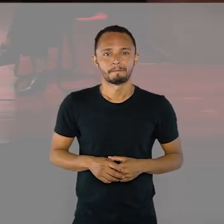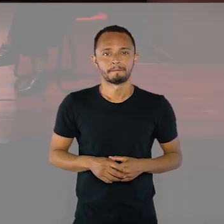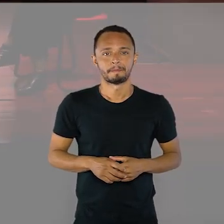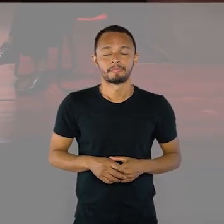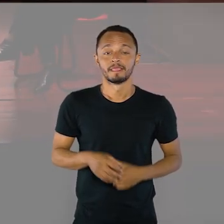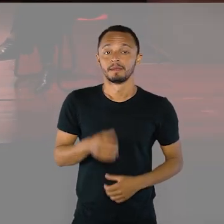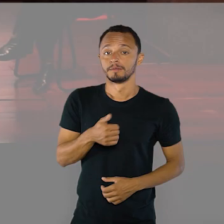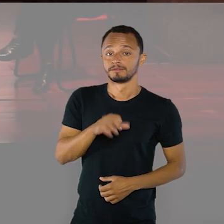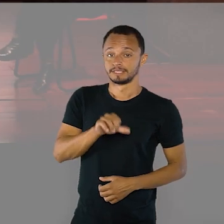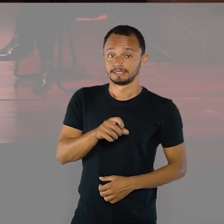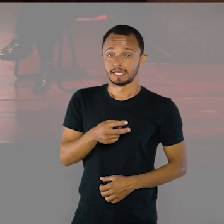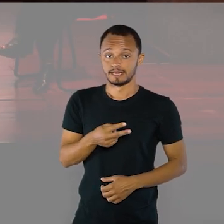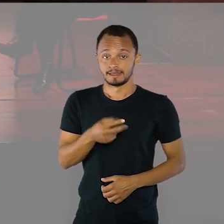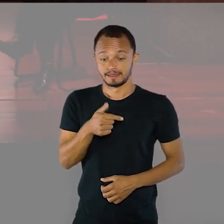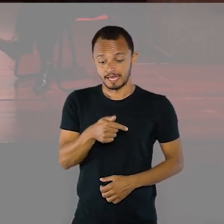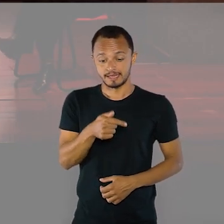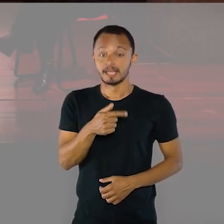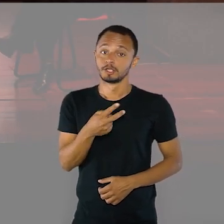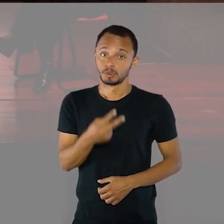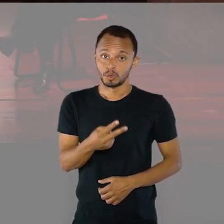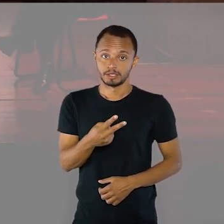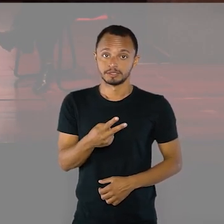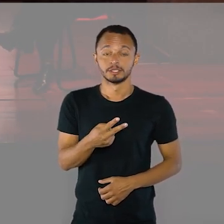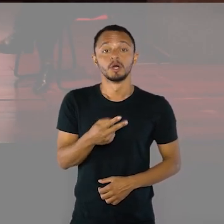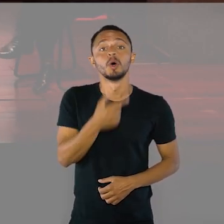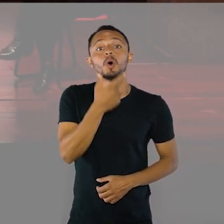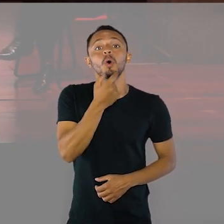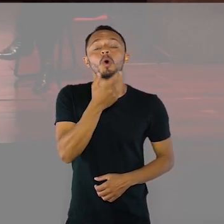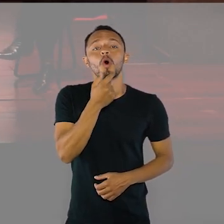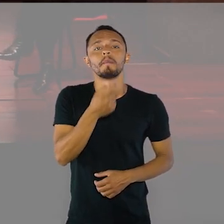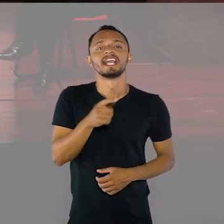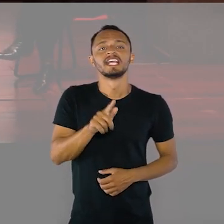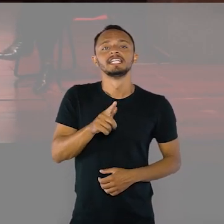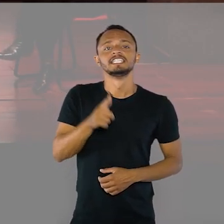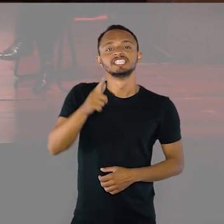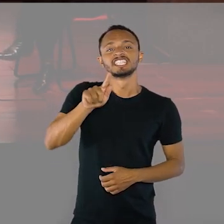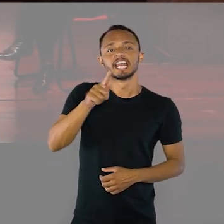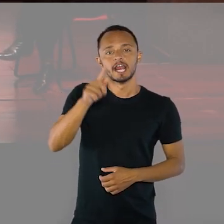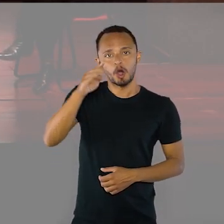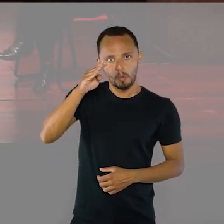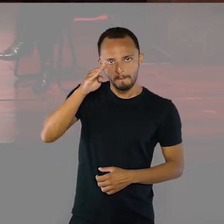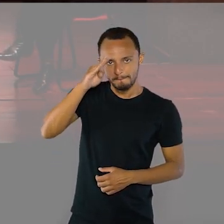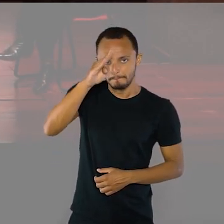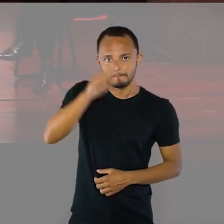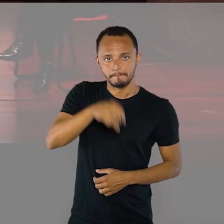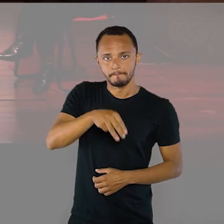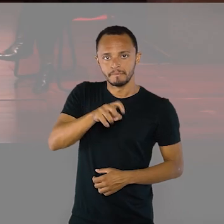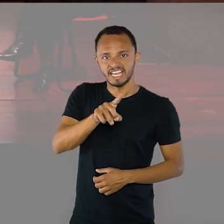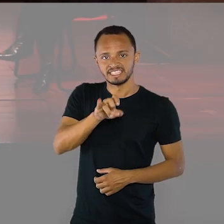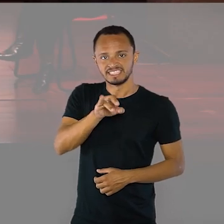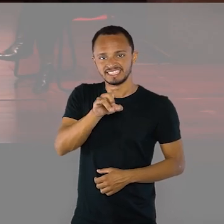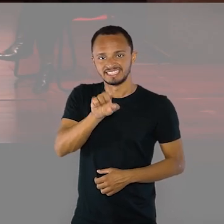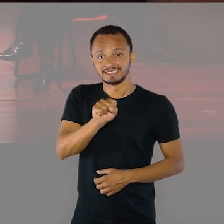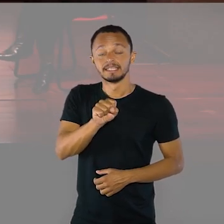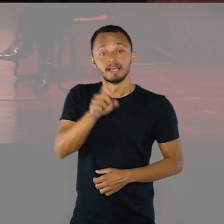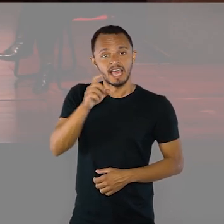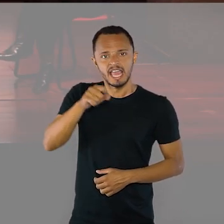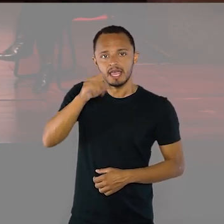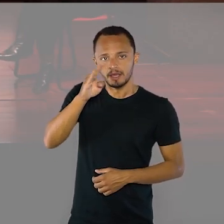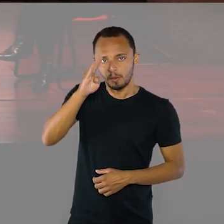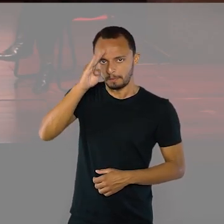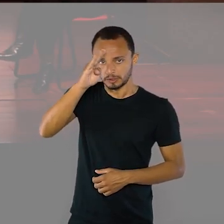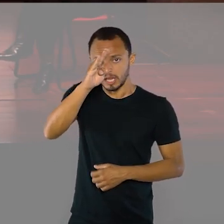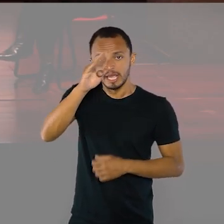Em 1972, é o próprio general Médici que encomenda, são os militares que encomendam todo um